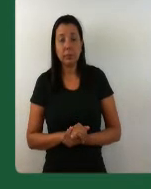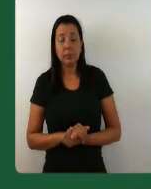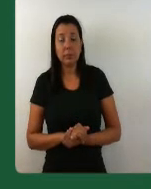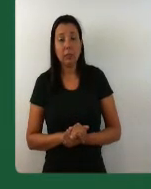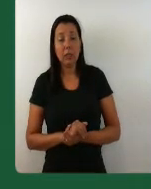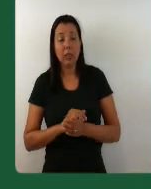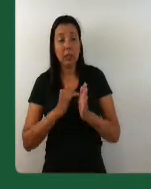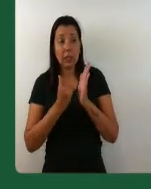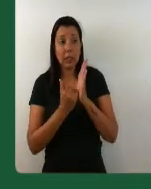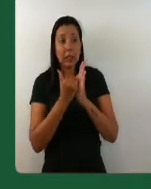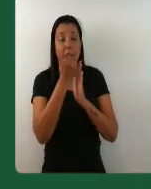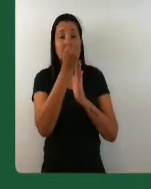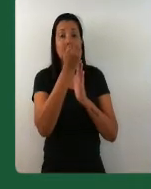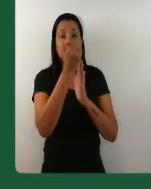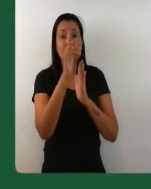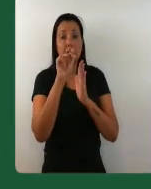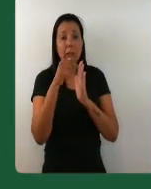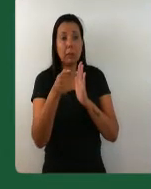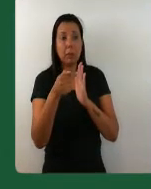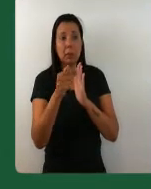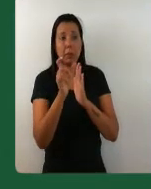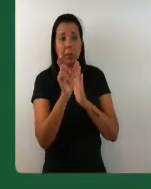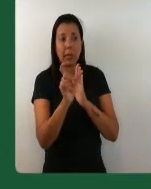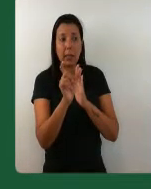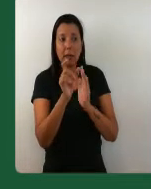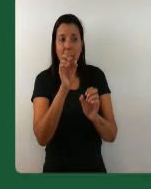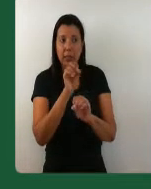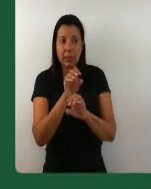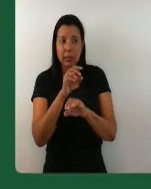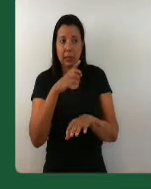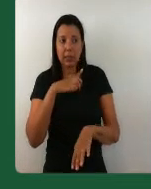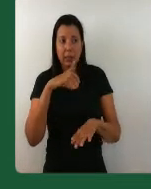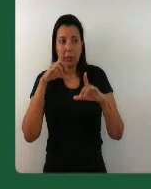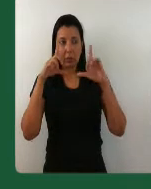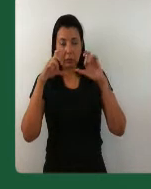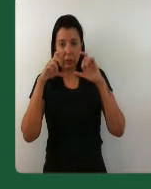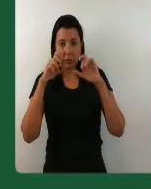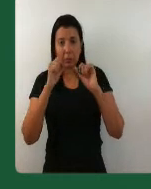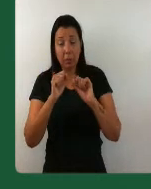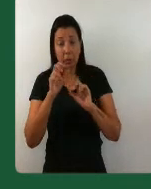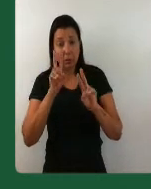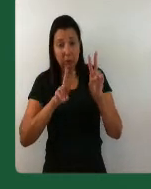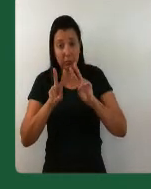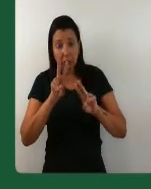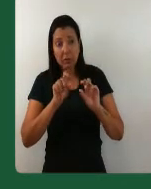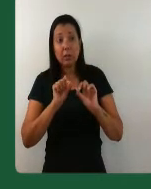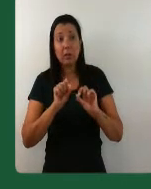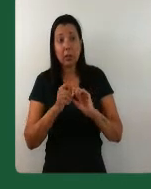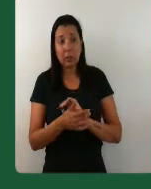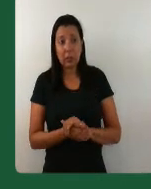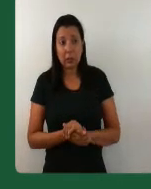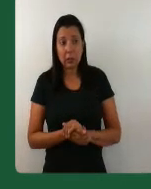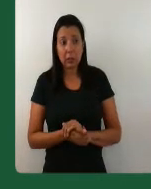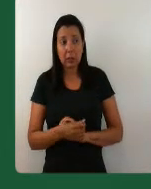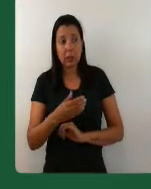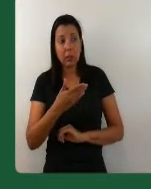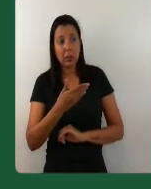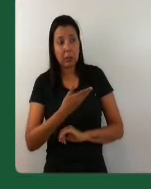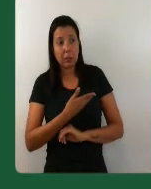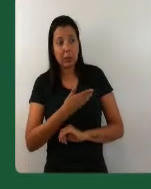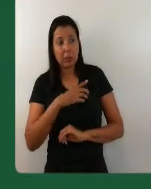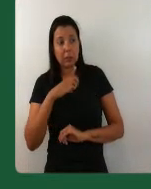Ensino. Após a palavra ensino, há uma fotografia que podemos ver um colega